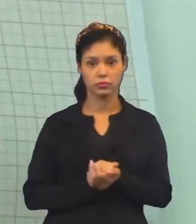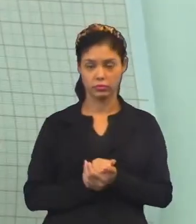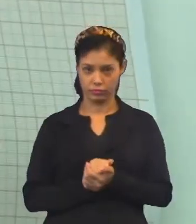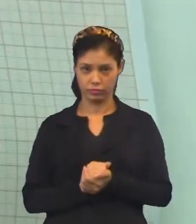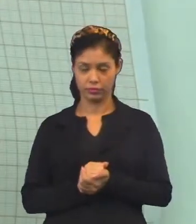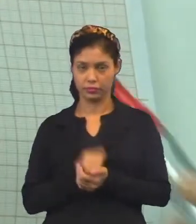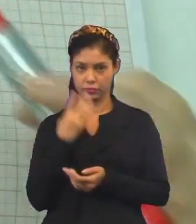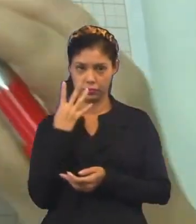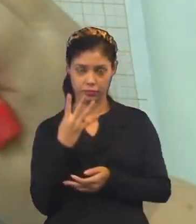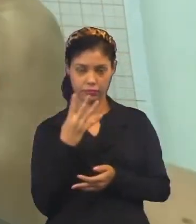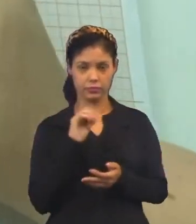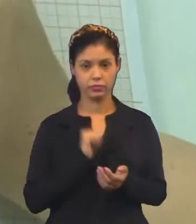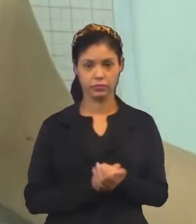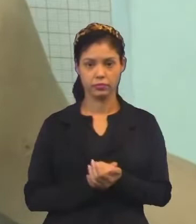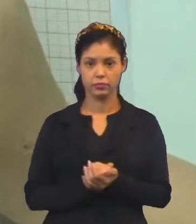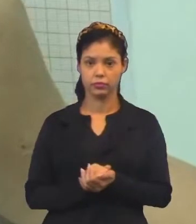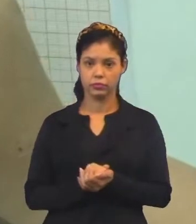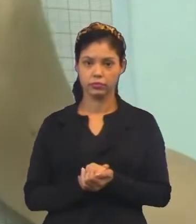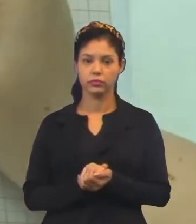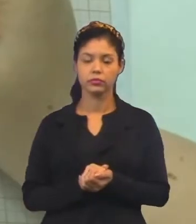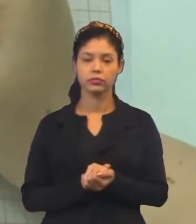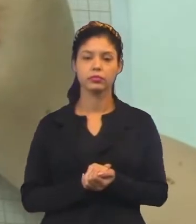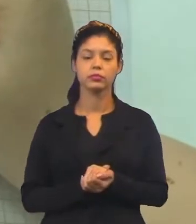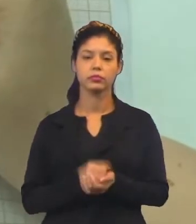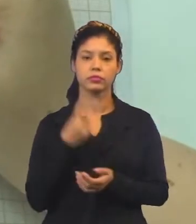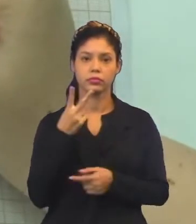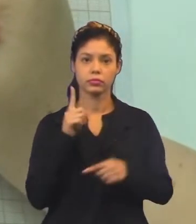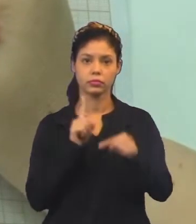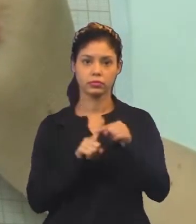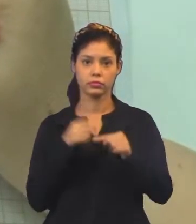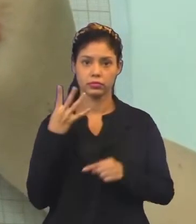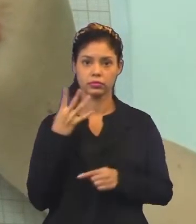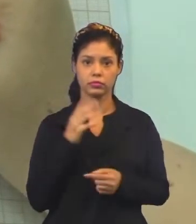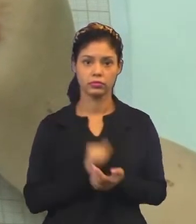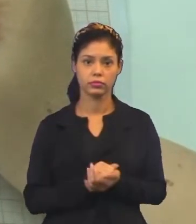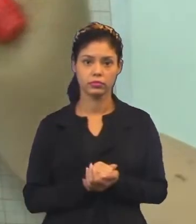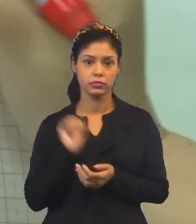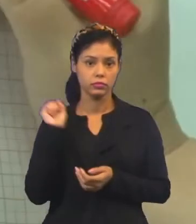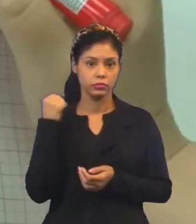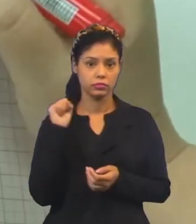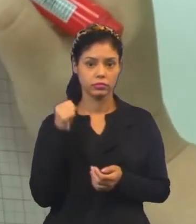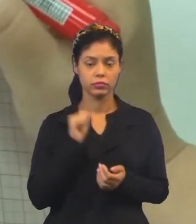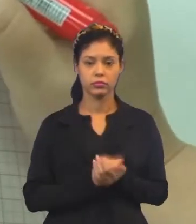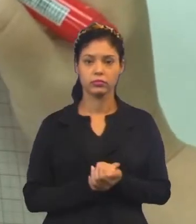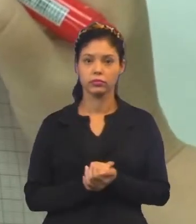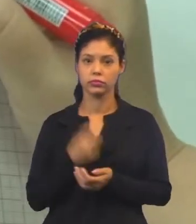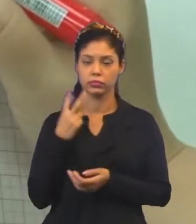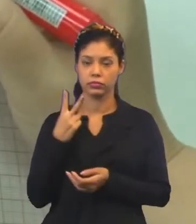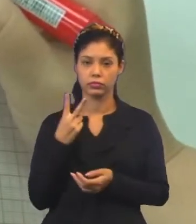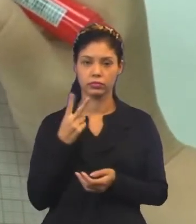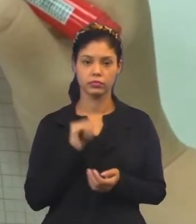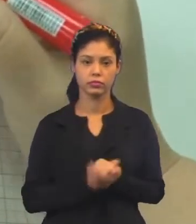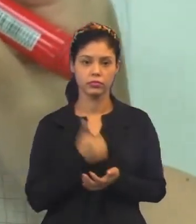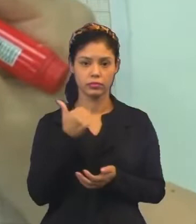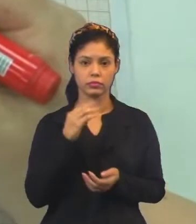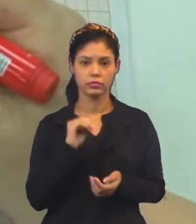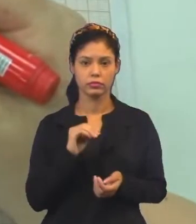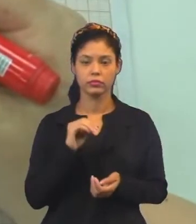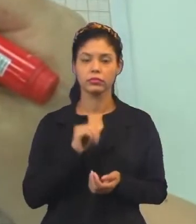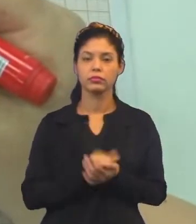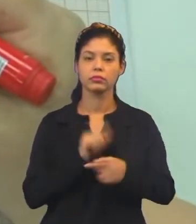vou ter 4. Então, nós vamos lá, ó. 2 mais 4 eu vou ter 8. 8 mais 2,